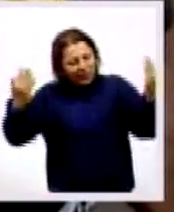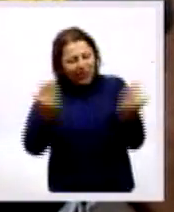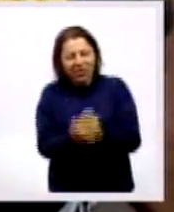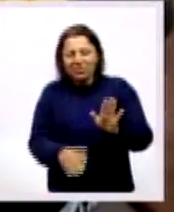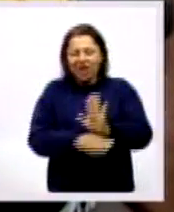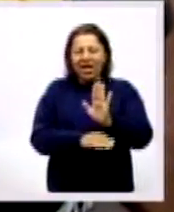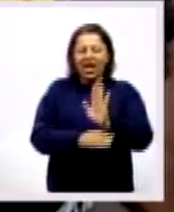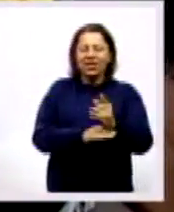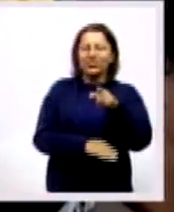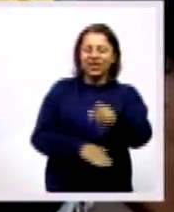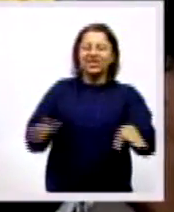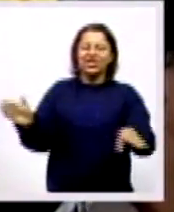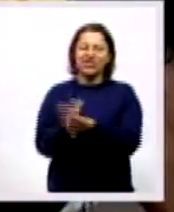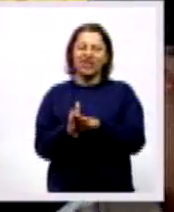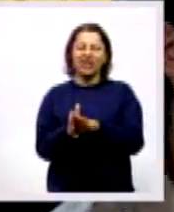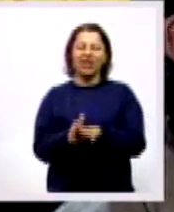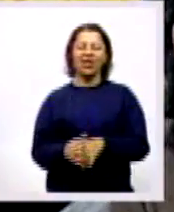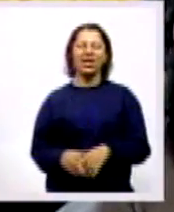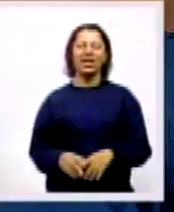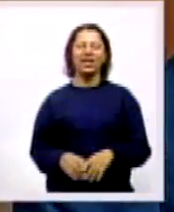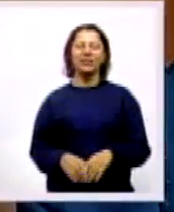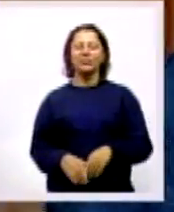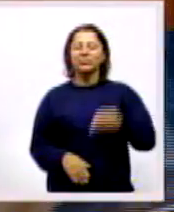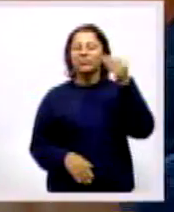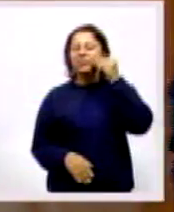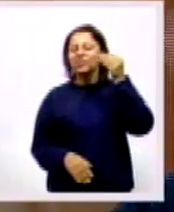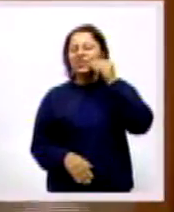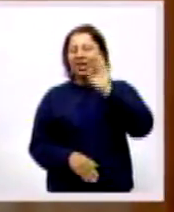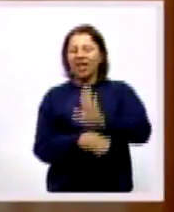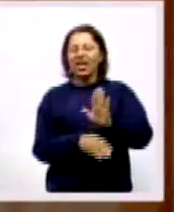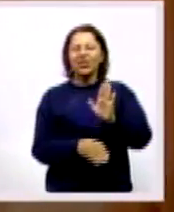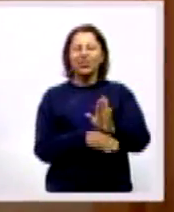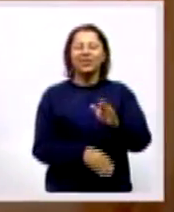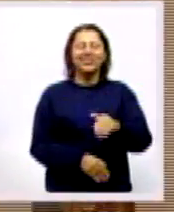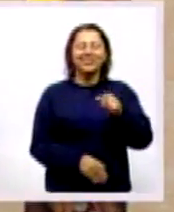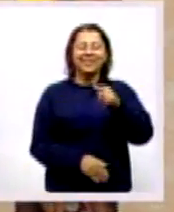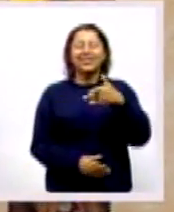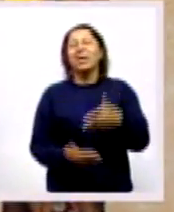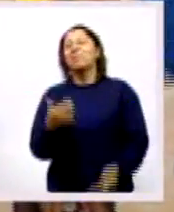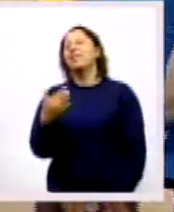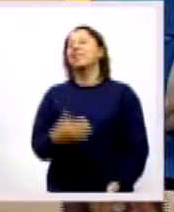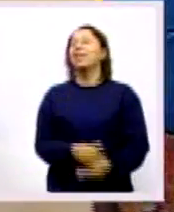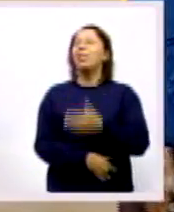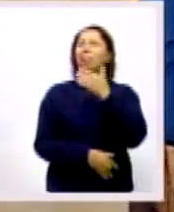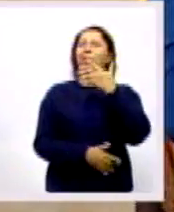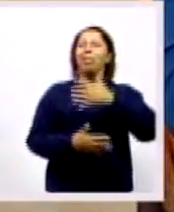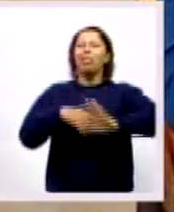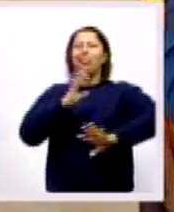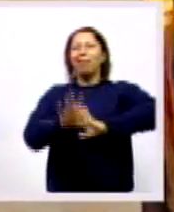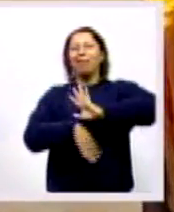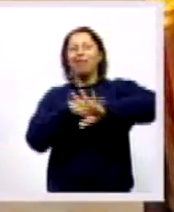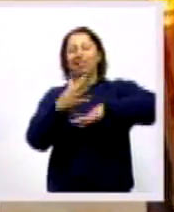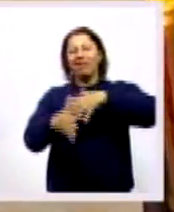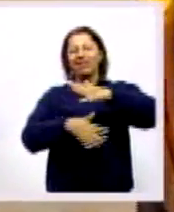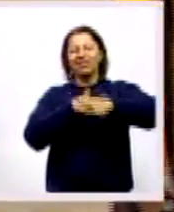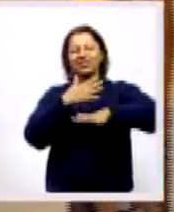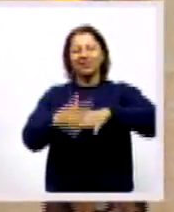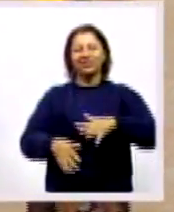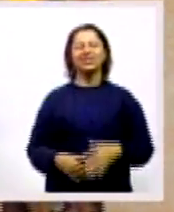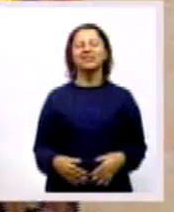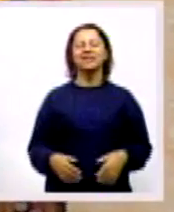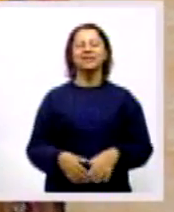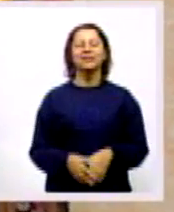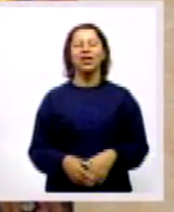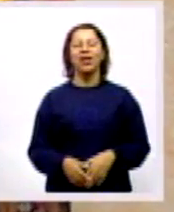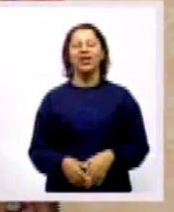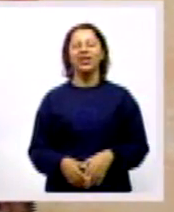querendo ajudar você a chegar. Naquela tentativa de te ajudar, você fica desorientado, porque é muita informação, cada um fala uma coisa. Primeiro, não, você vai